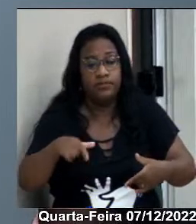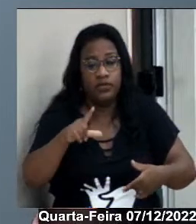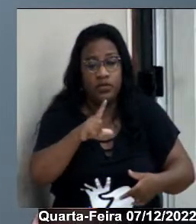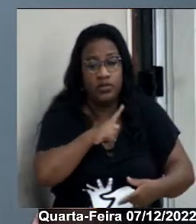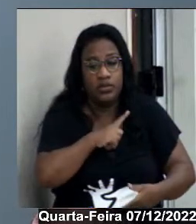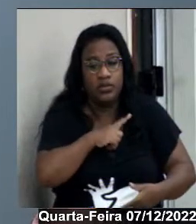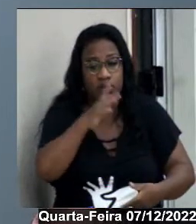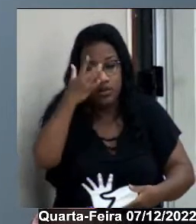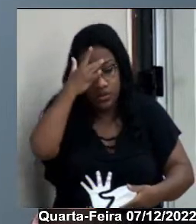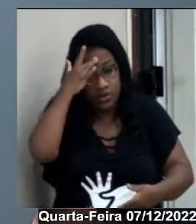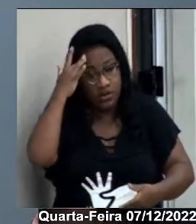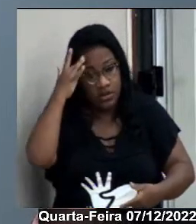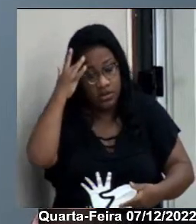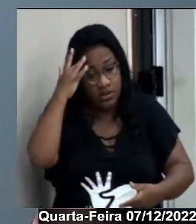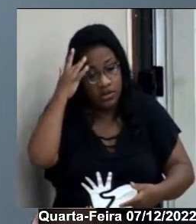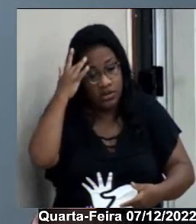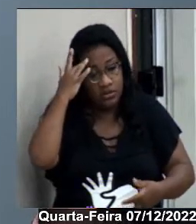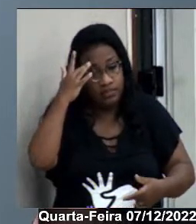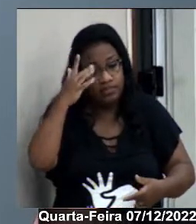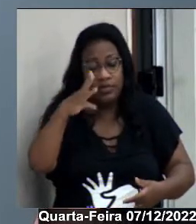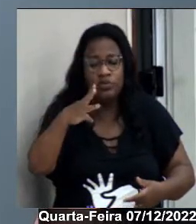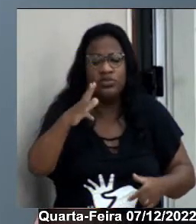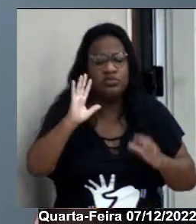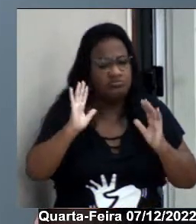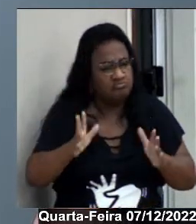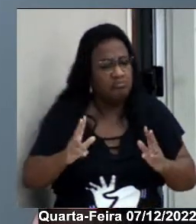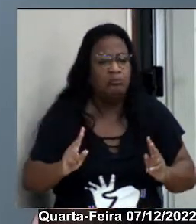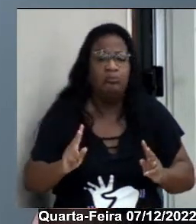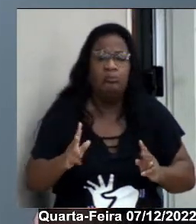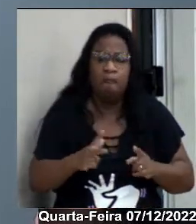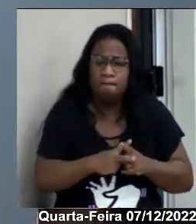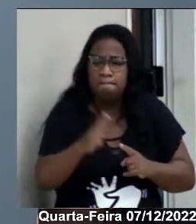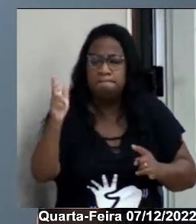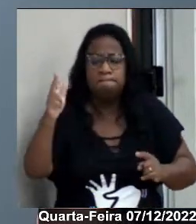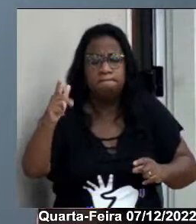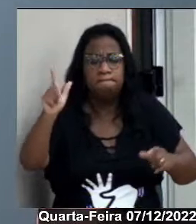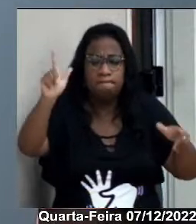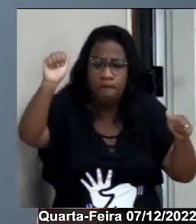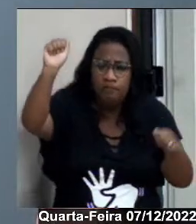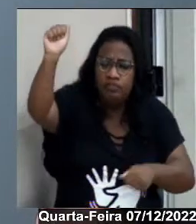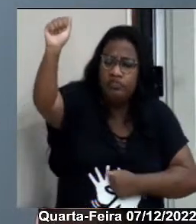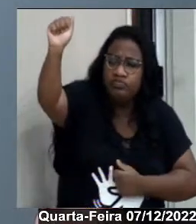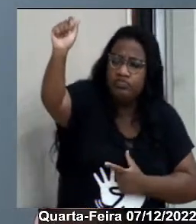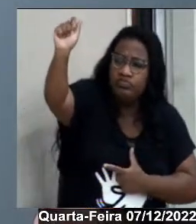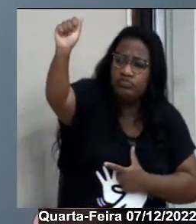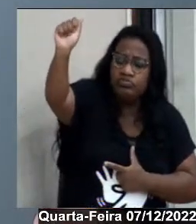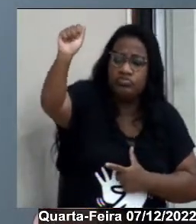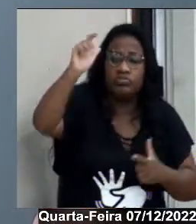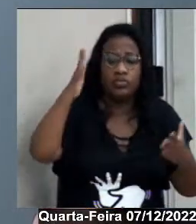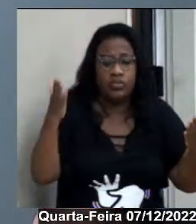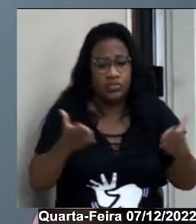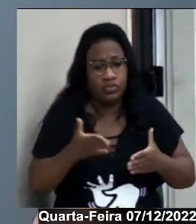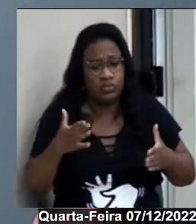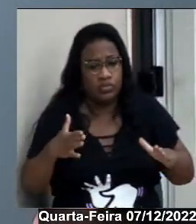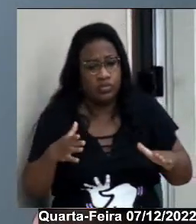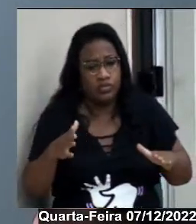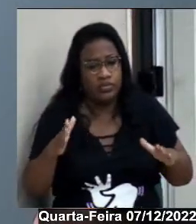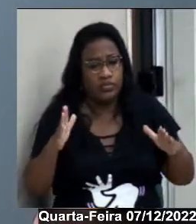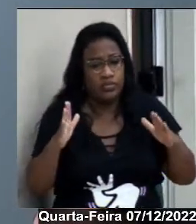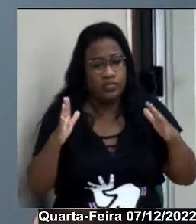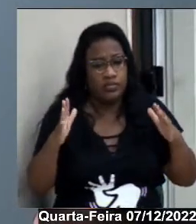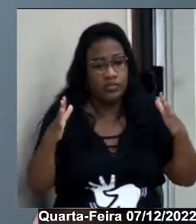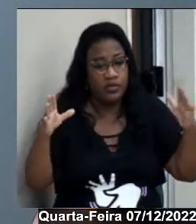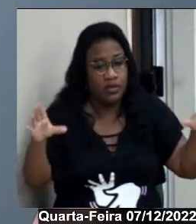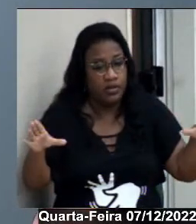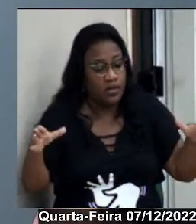reais. Magnus, 250 mil reais, tricampeão mundial. E os nossos garotos, nossos moradores, tiveram a alegria de estar